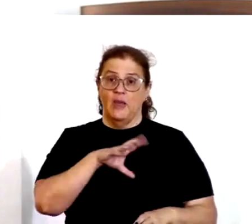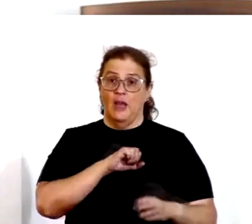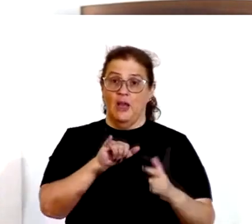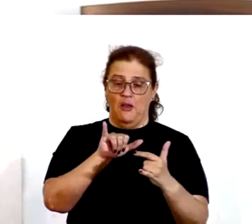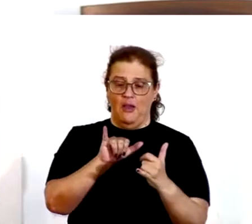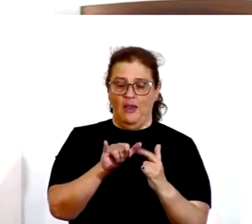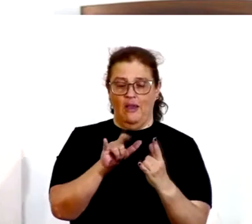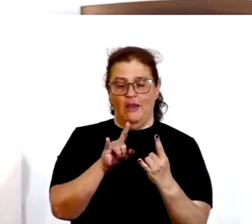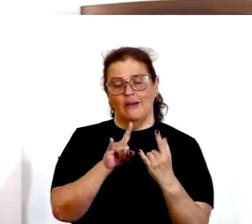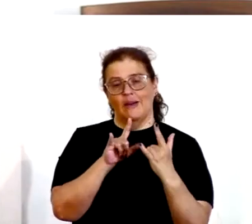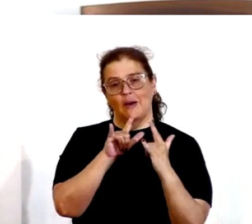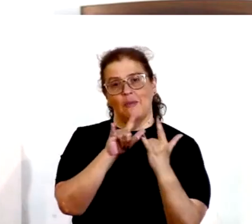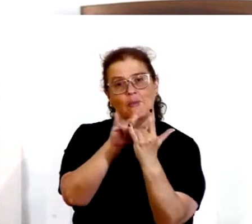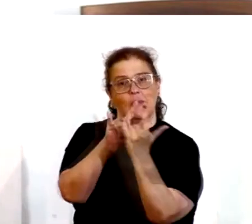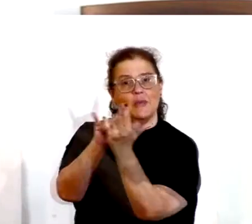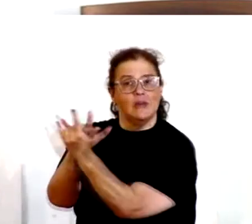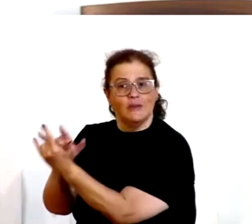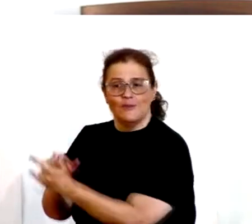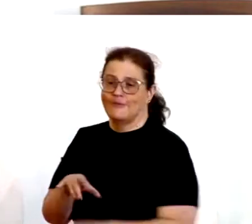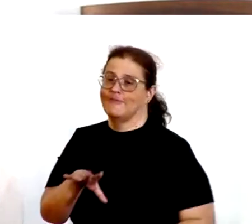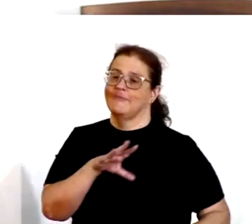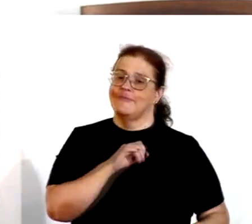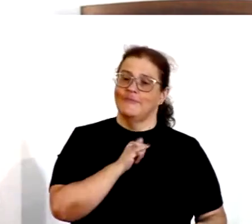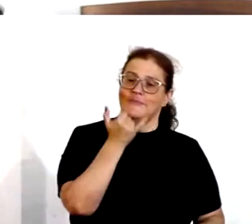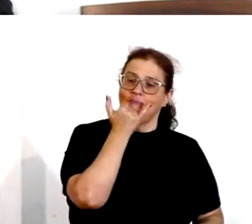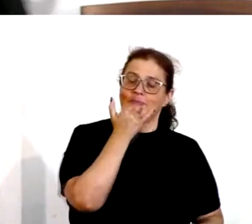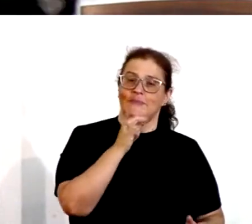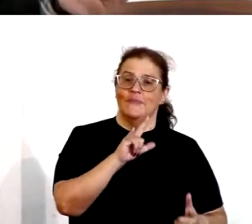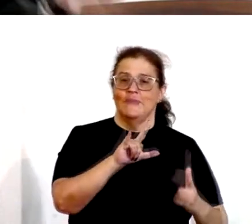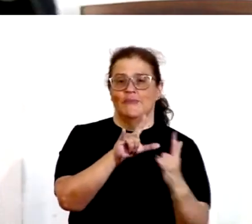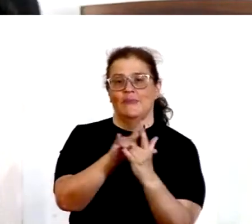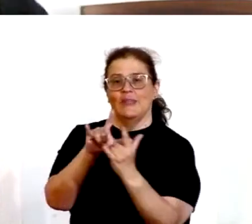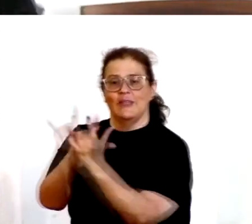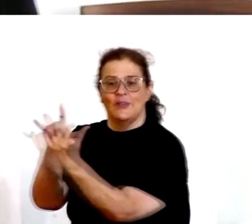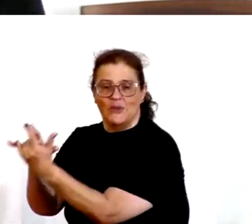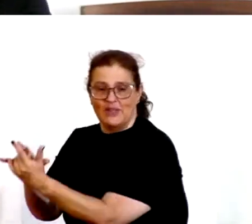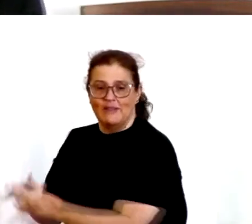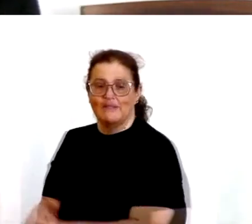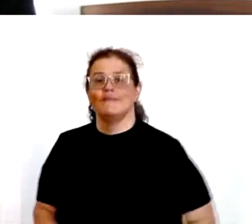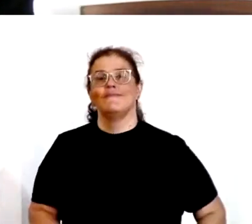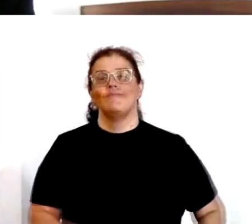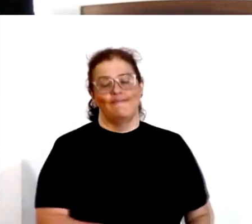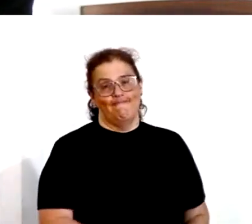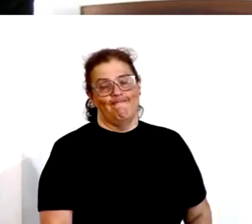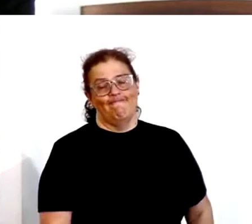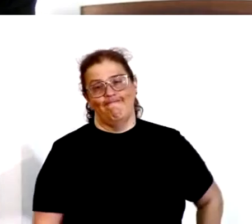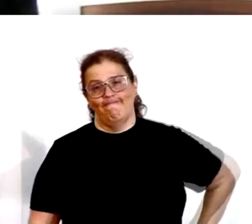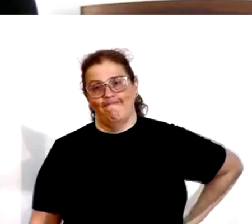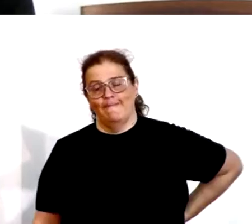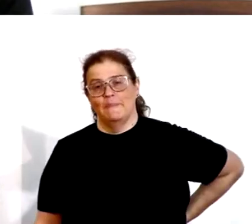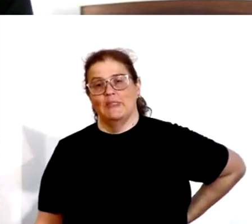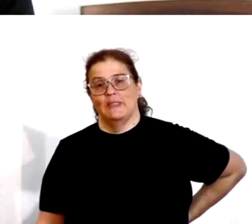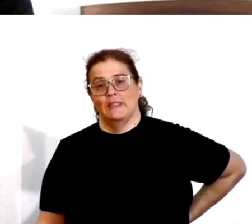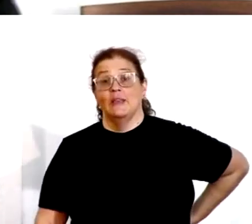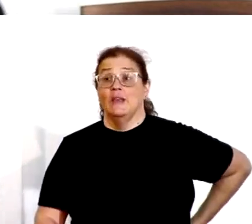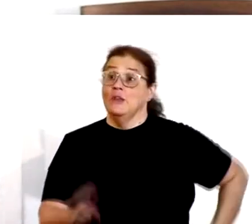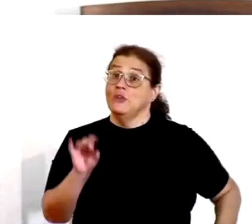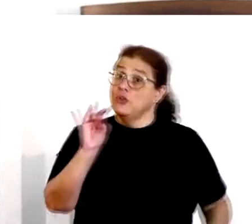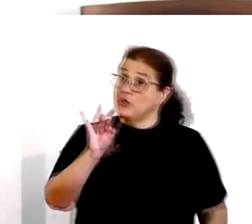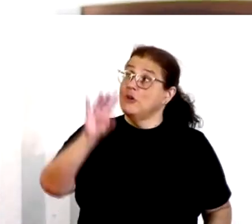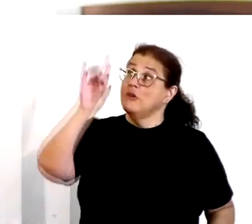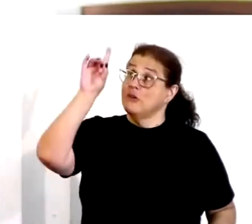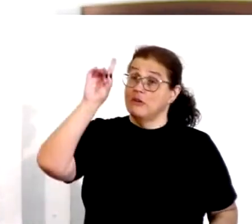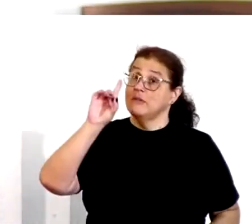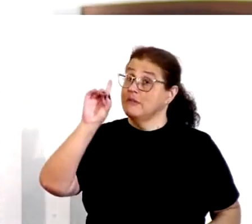agora? Então imite a Deus. Sabe por quê? Somente imitando a Ele vocês vão conseguir viver desse modo. Deus